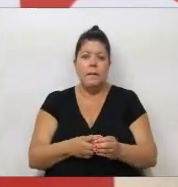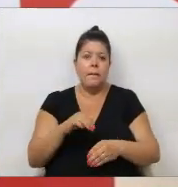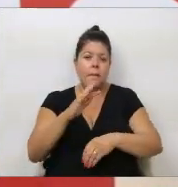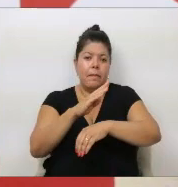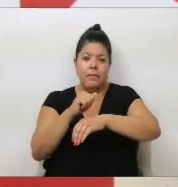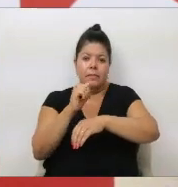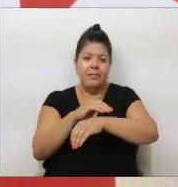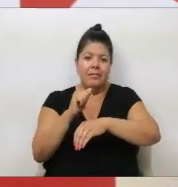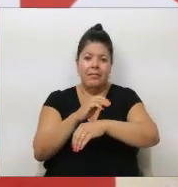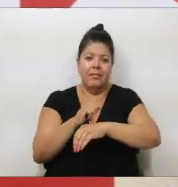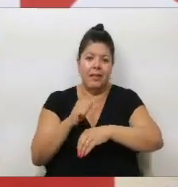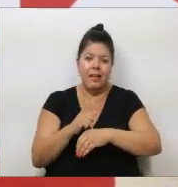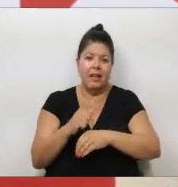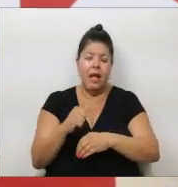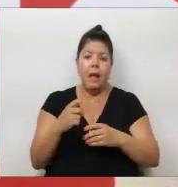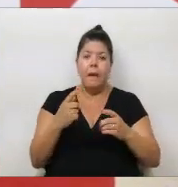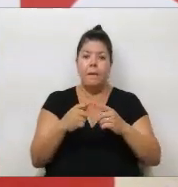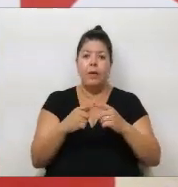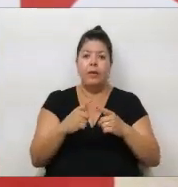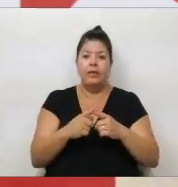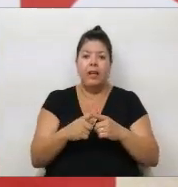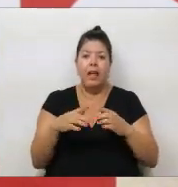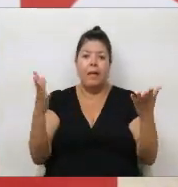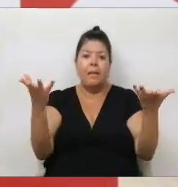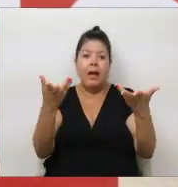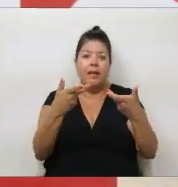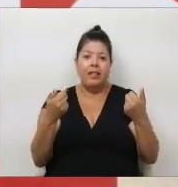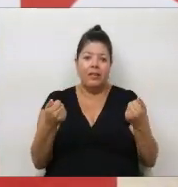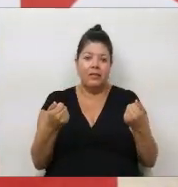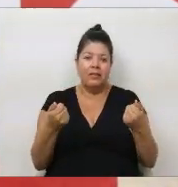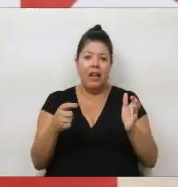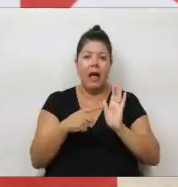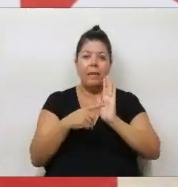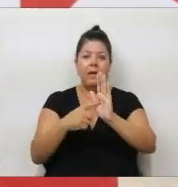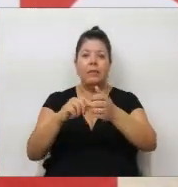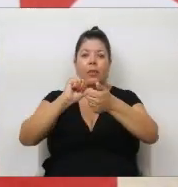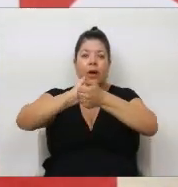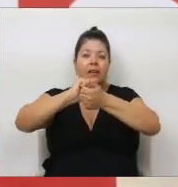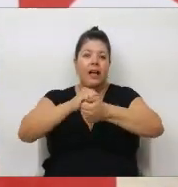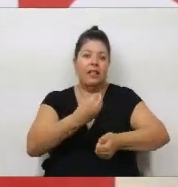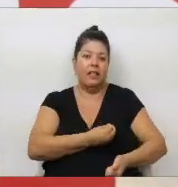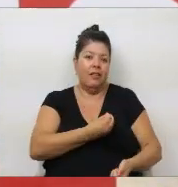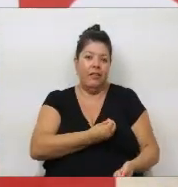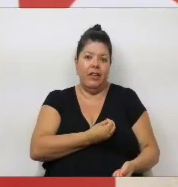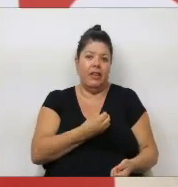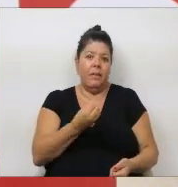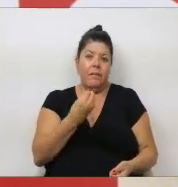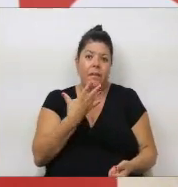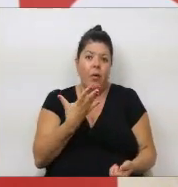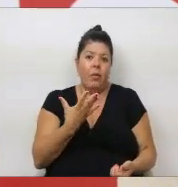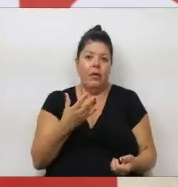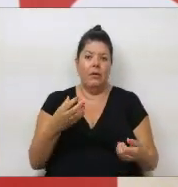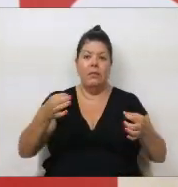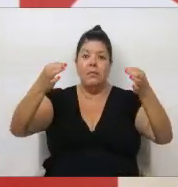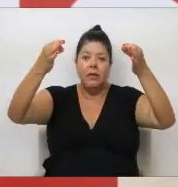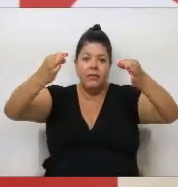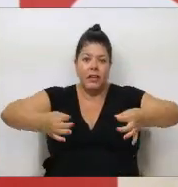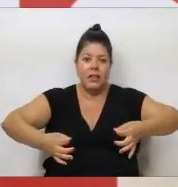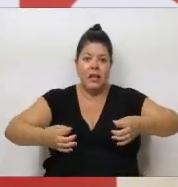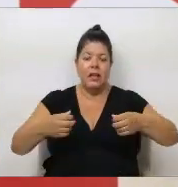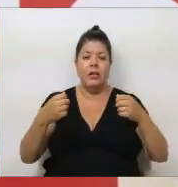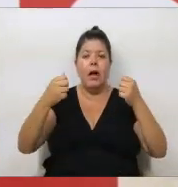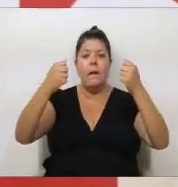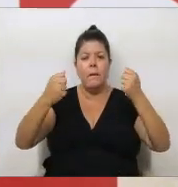que ela tem. E porque ela apresenta uma qualidade de vida maravilhosa. Então, nós podemos